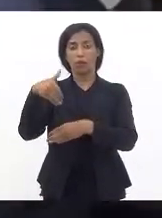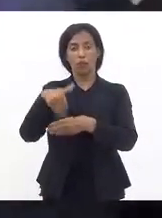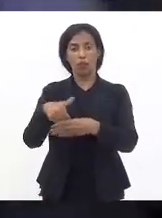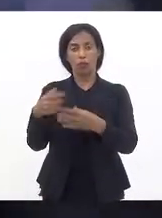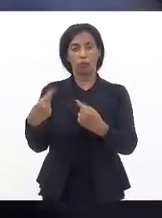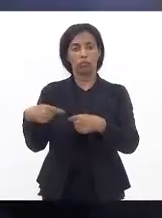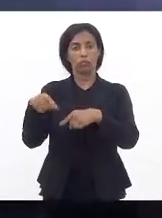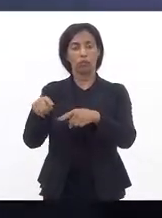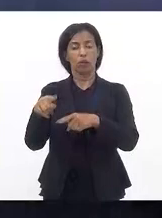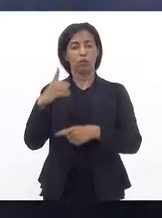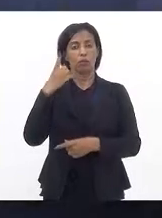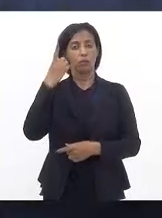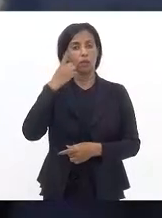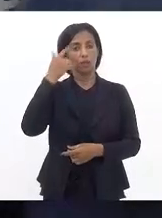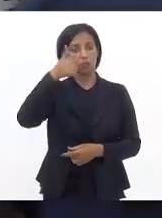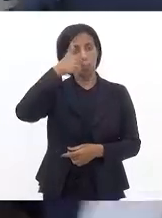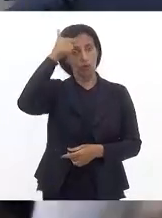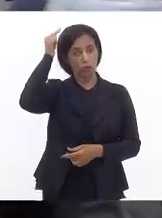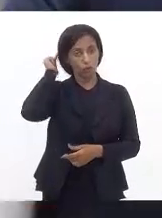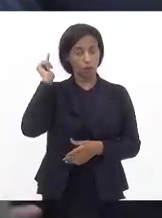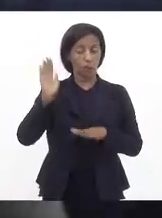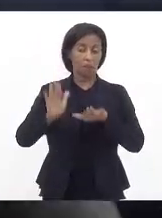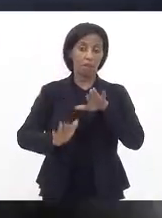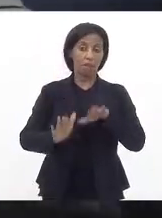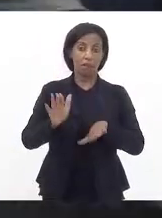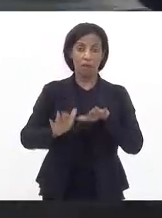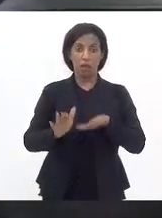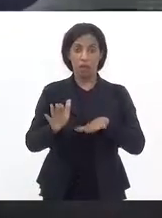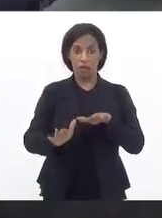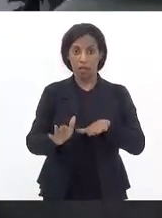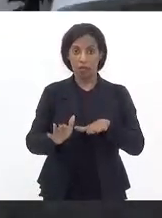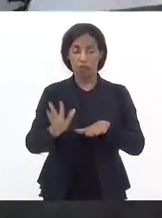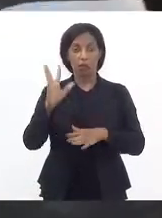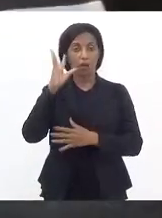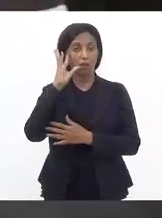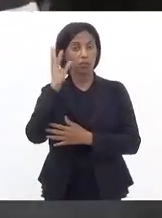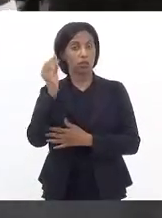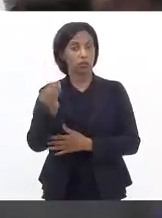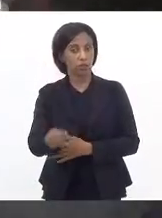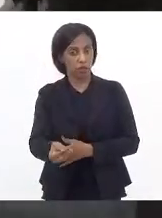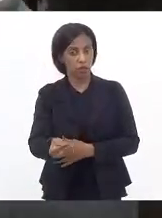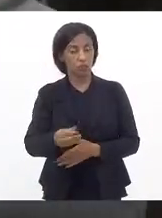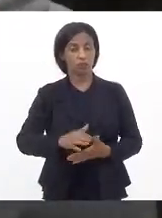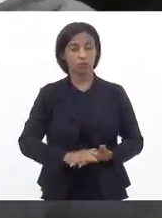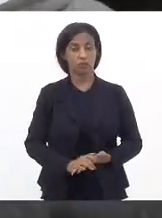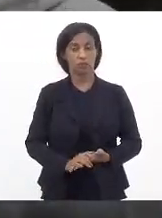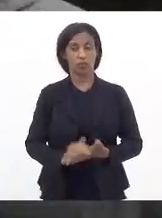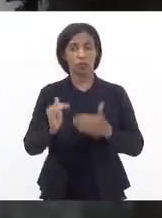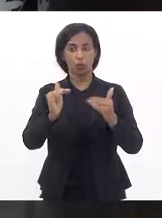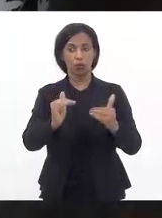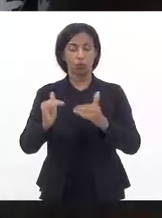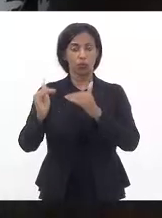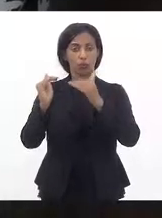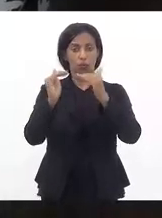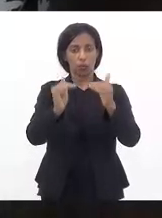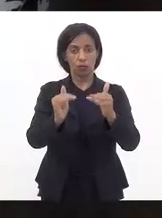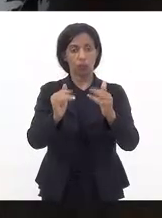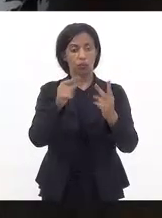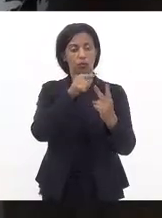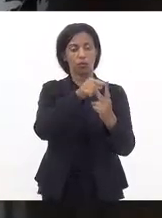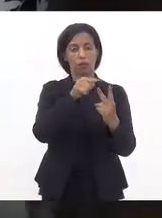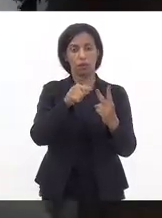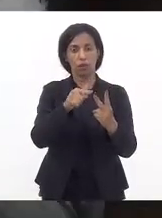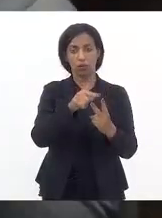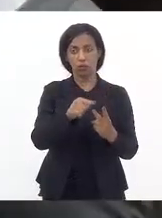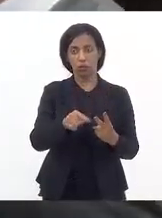divergente do deputado Luiz Paulo embora embora os dois Olha a decisão do supremo sobre essas